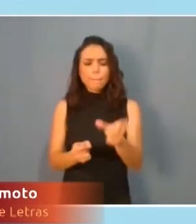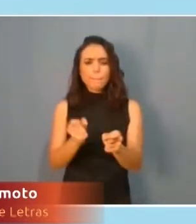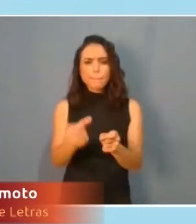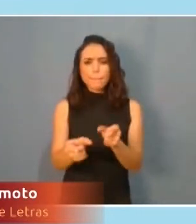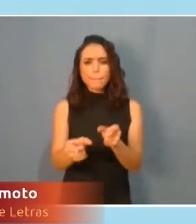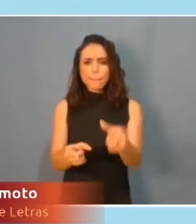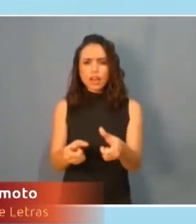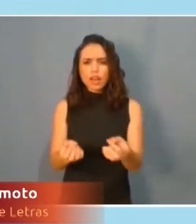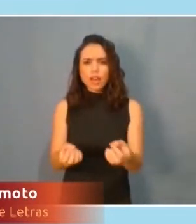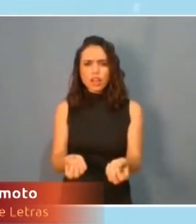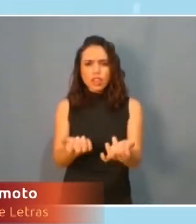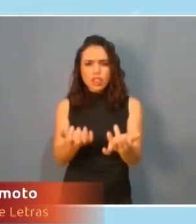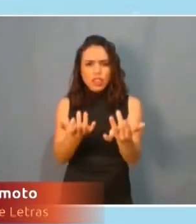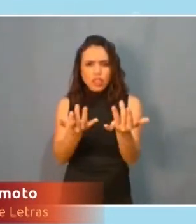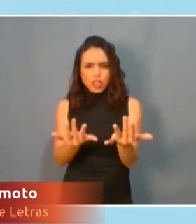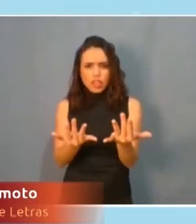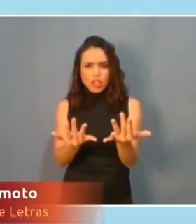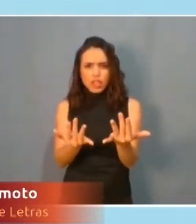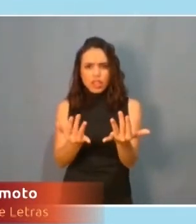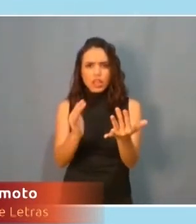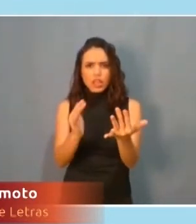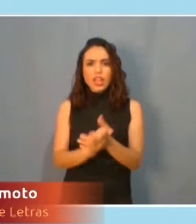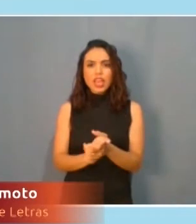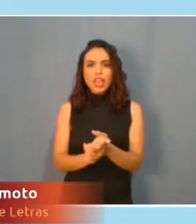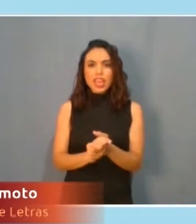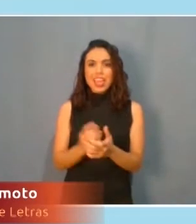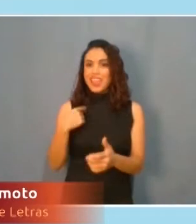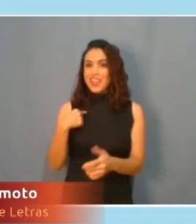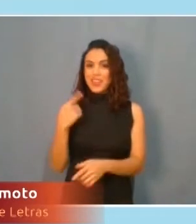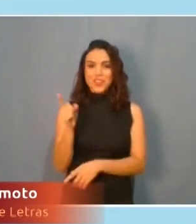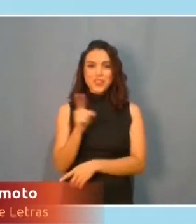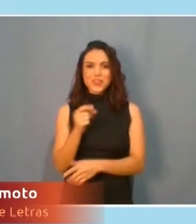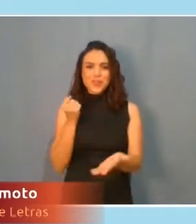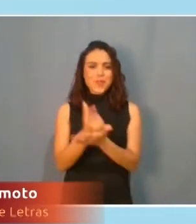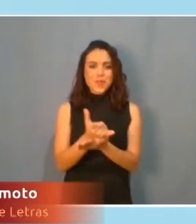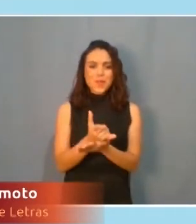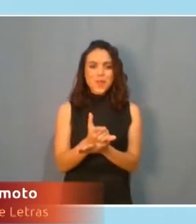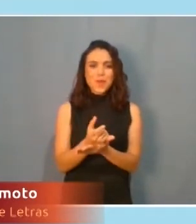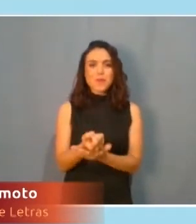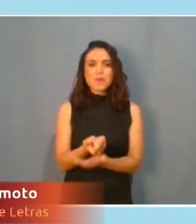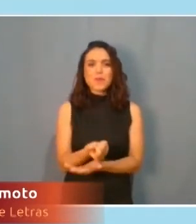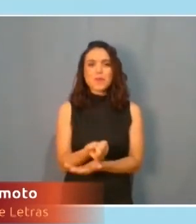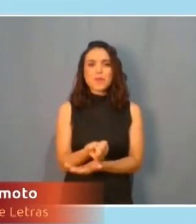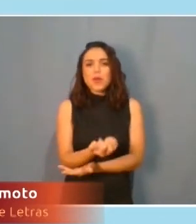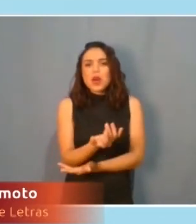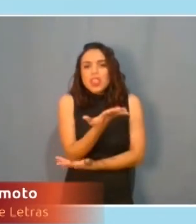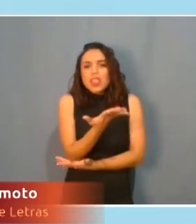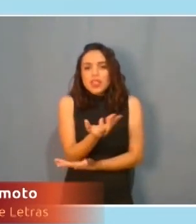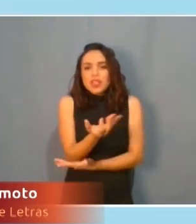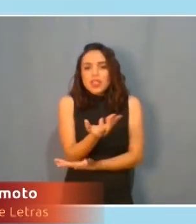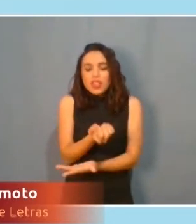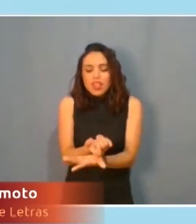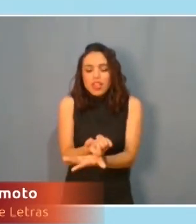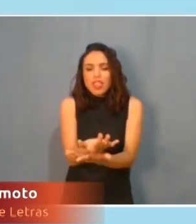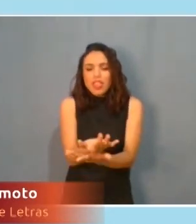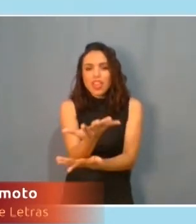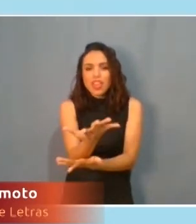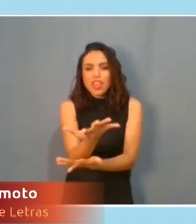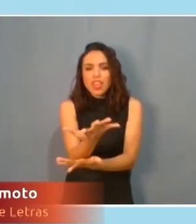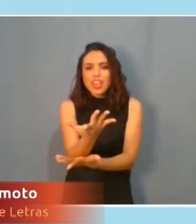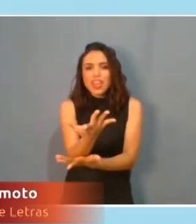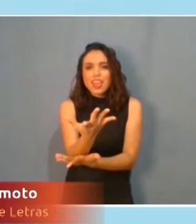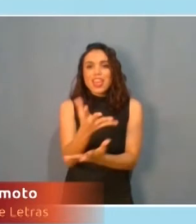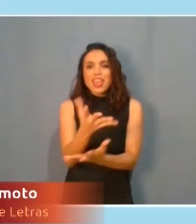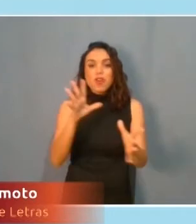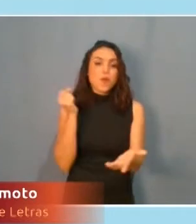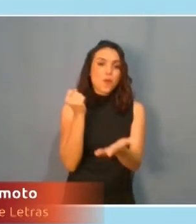não é a soja e o milho, a gente compra de vocês a água. E eu parei assim, puxa, ele me deu um tapa na cara, porque para você plantar soja e milho,